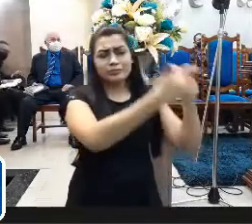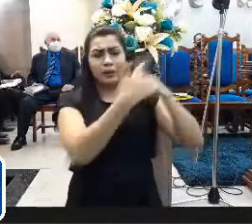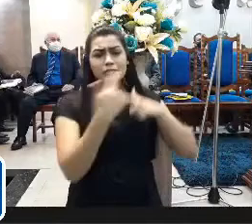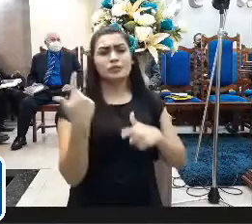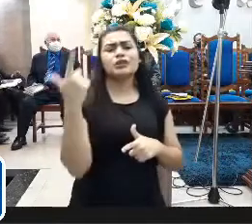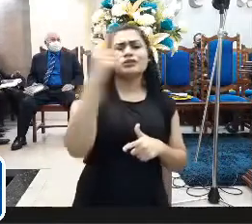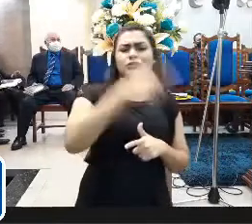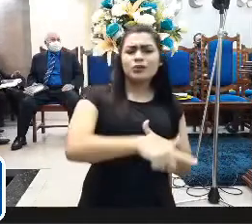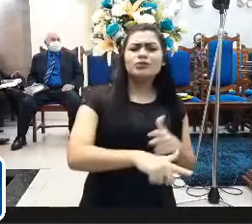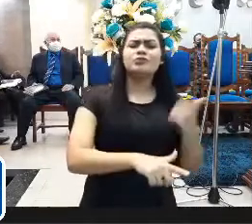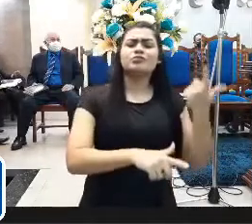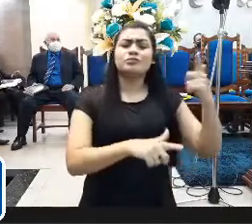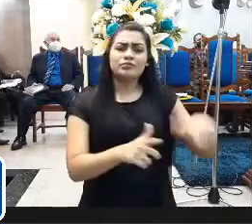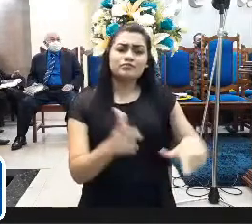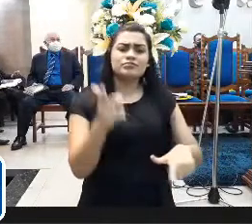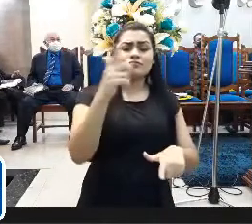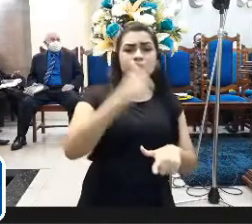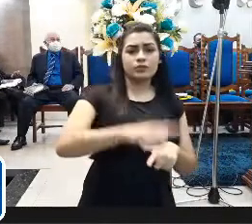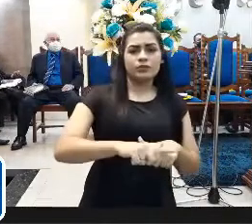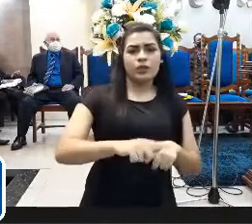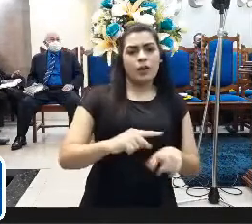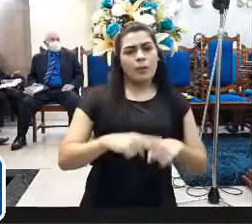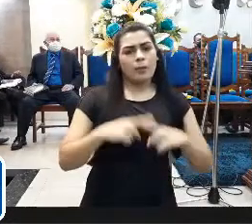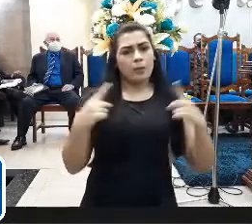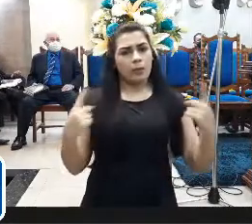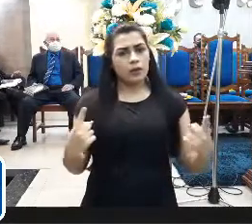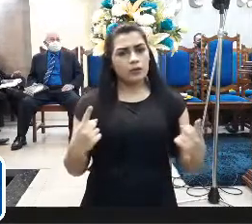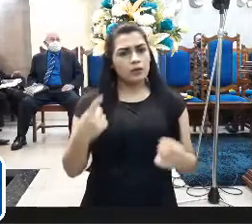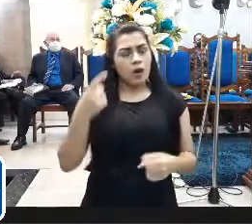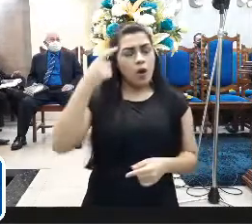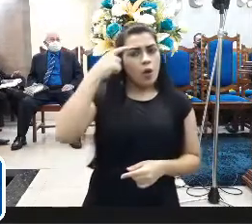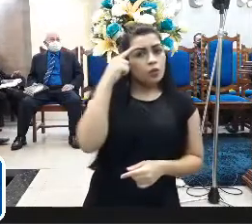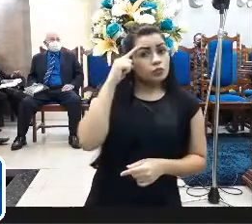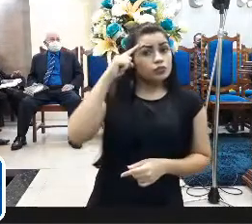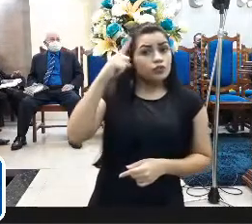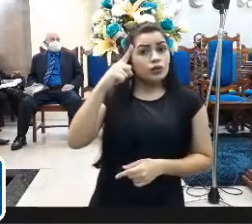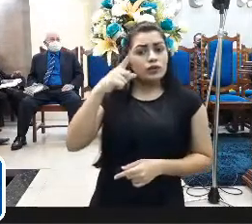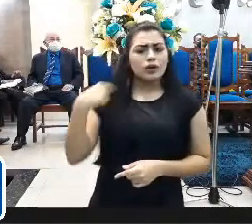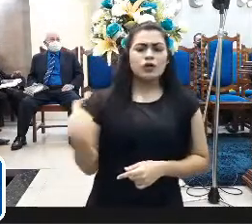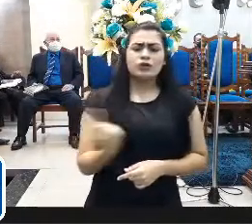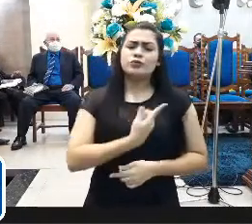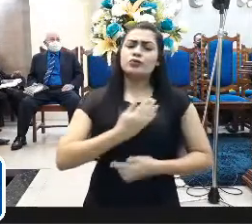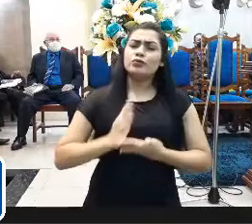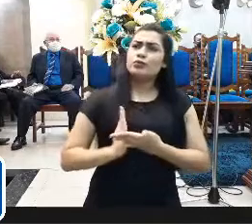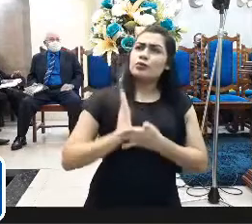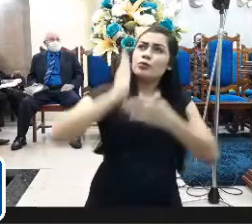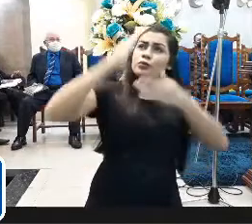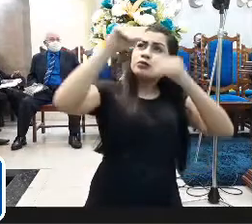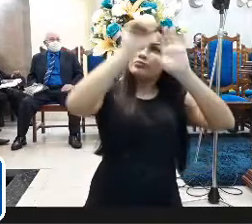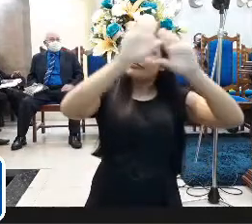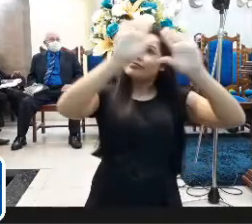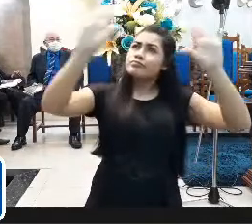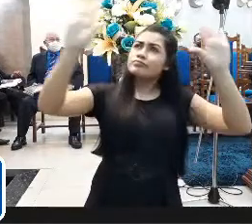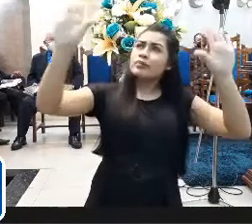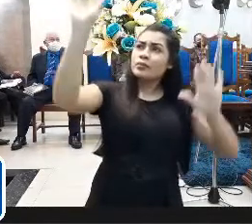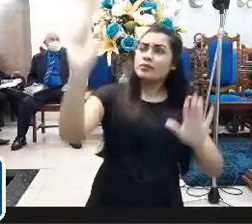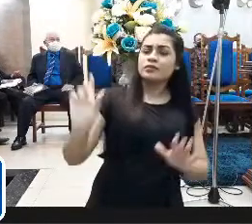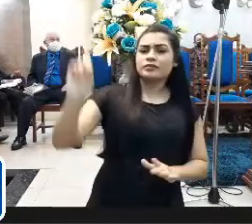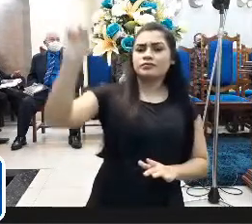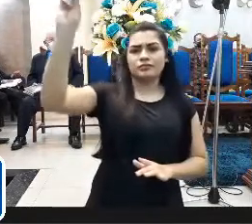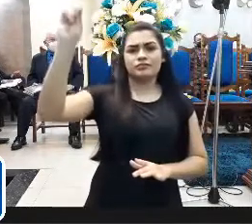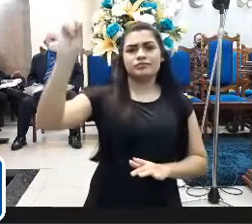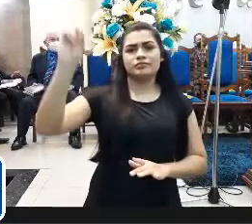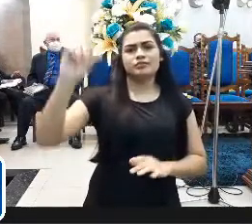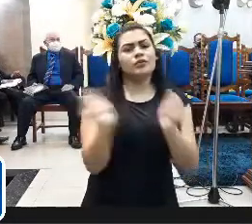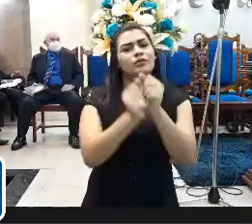e montes e vales, mas um dia nós vamos chegar na presença do Senhor nosso Deus, não é? Glória a